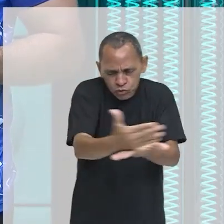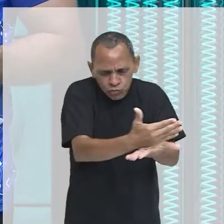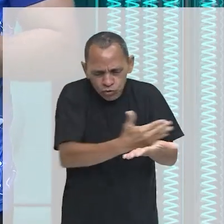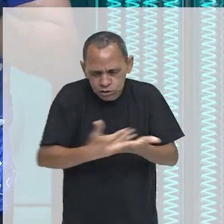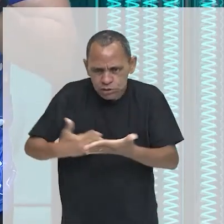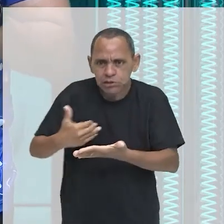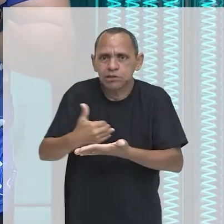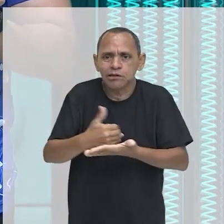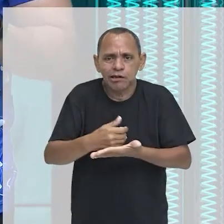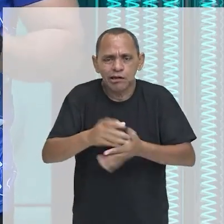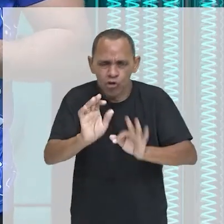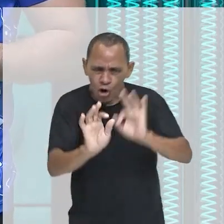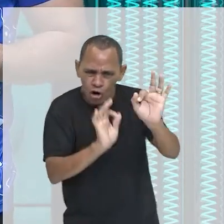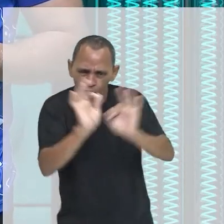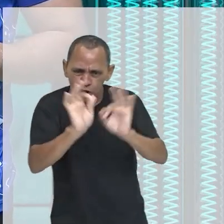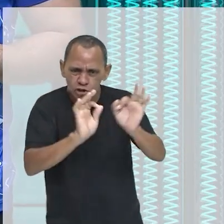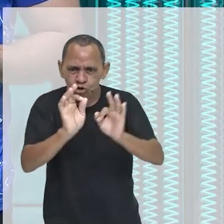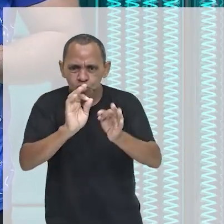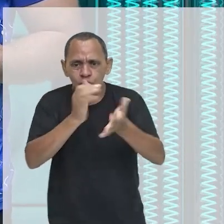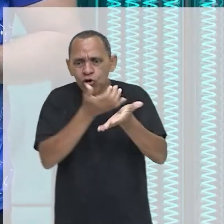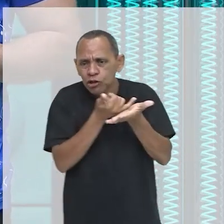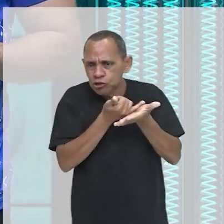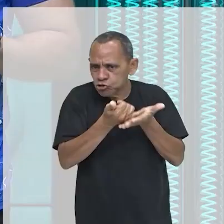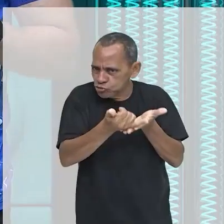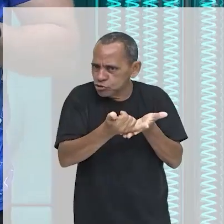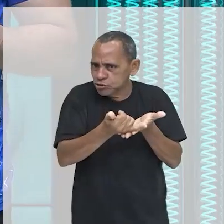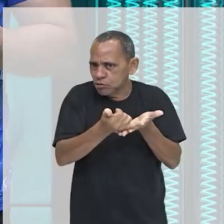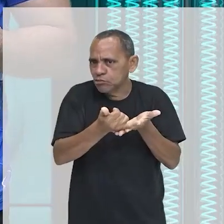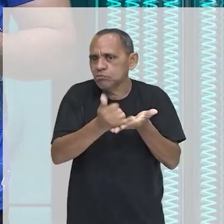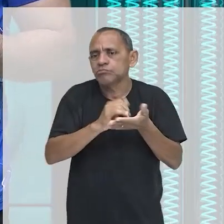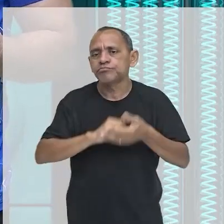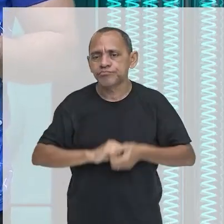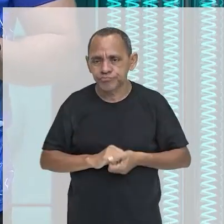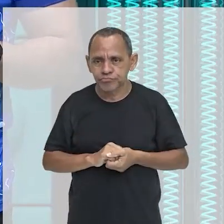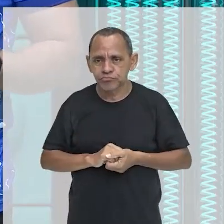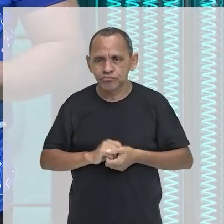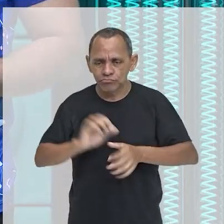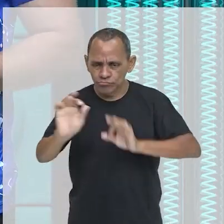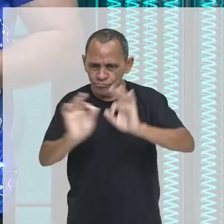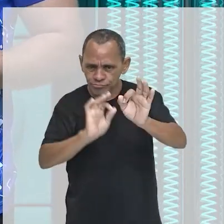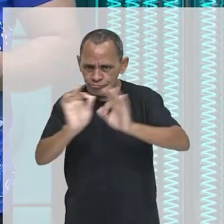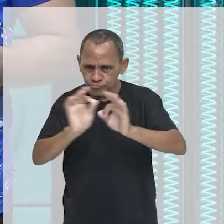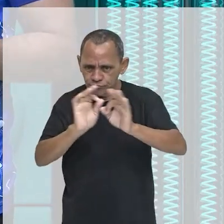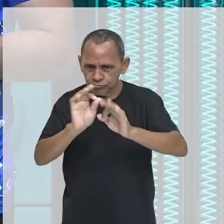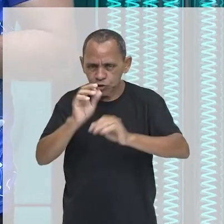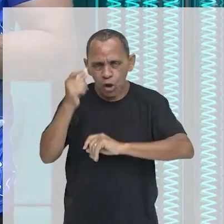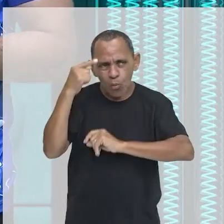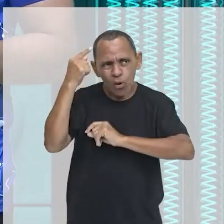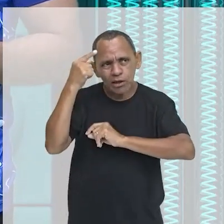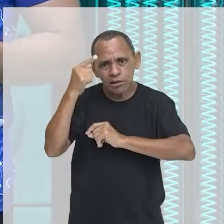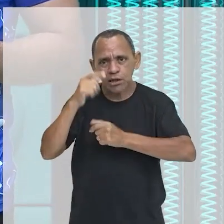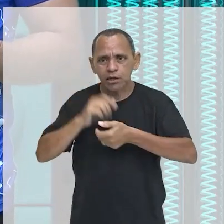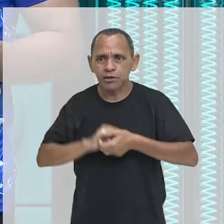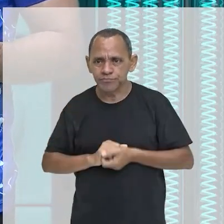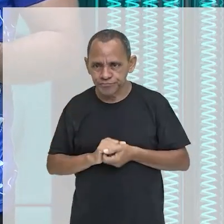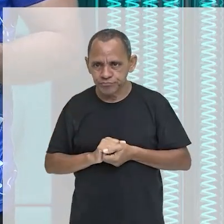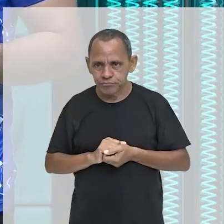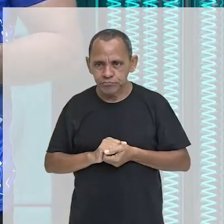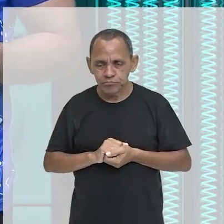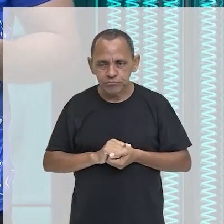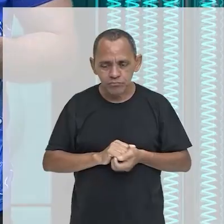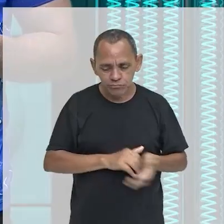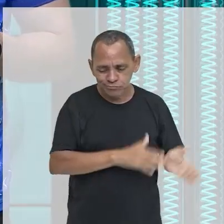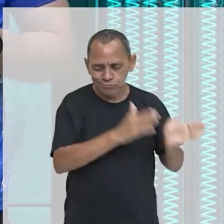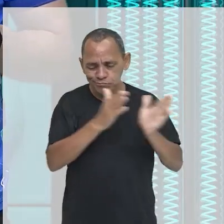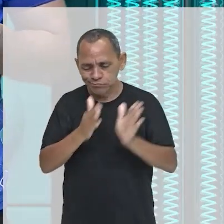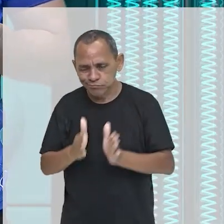longo do texto. A introdução, você vai pôr aquilo que você planeja, né, vai dar uma ideia do que você está planejando. No meio do